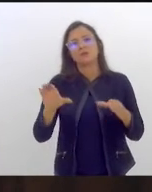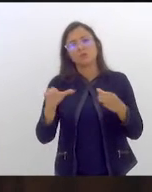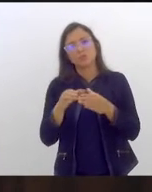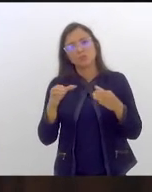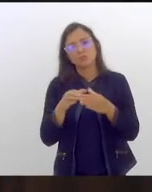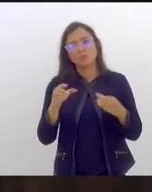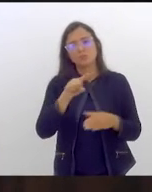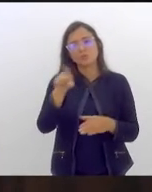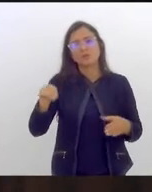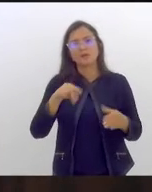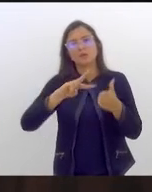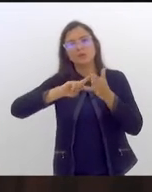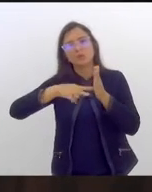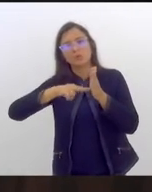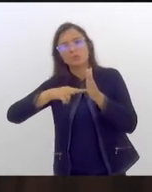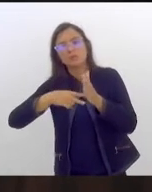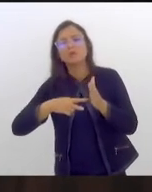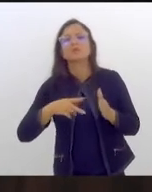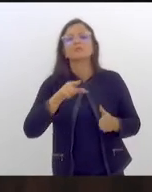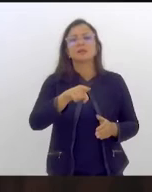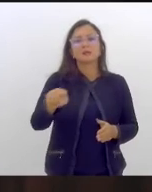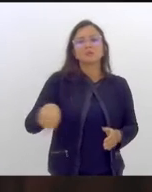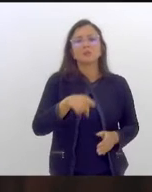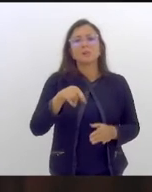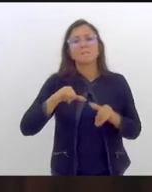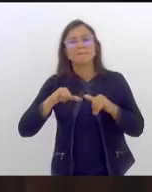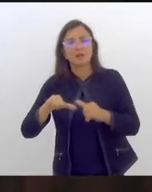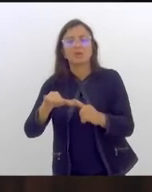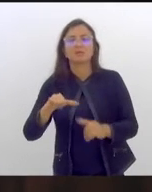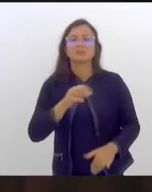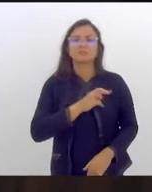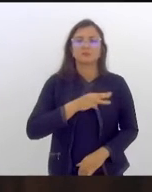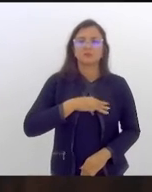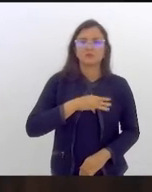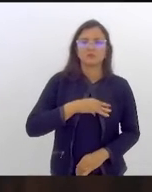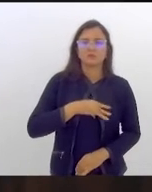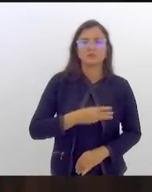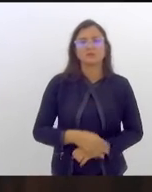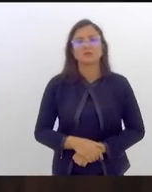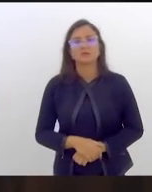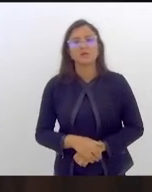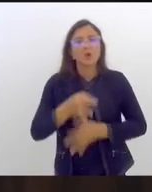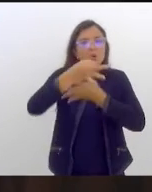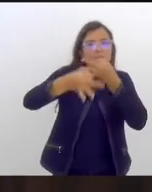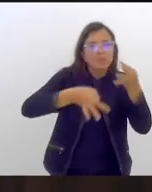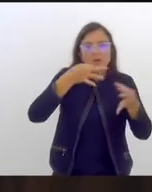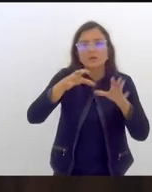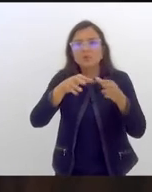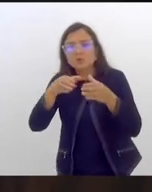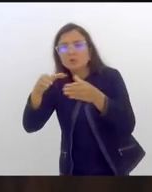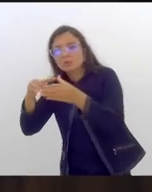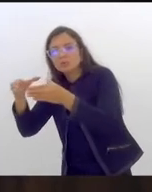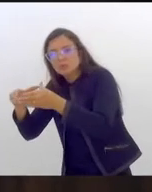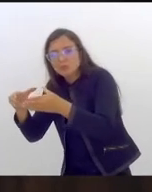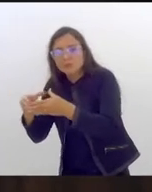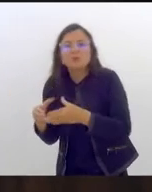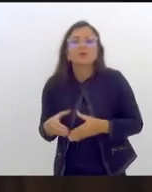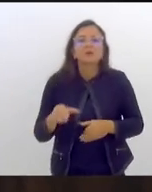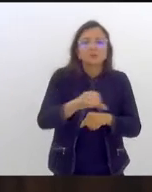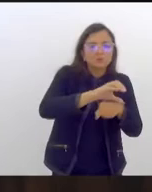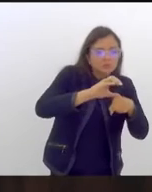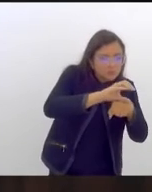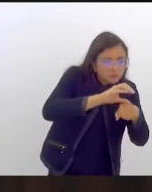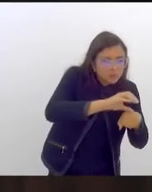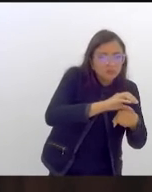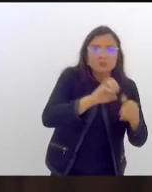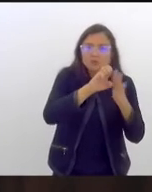condomínio que integra o Mercadão de Madureira no município do Rio de Janeiro pareceres Tais comissões de Justiça pela constitucionalidade